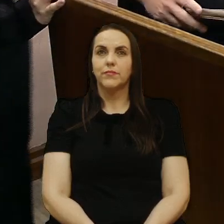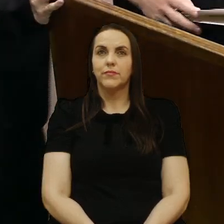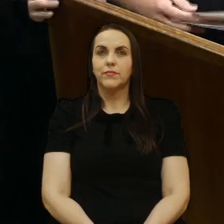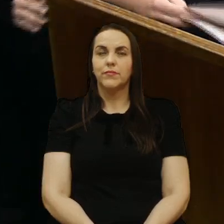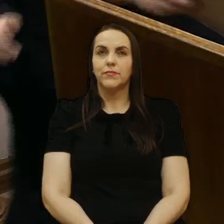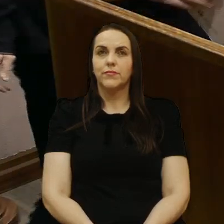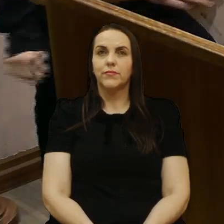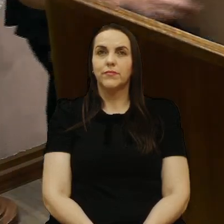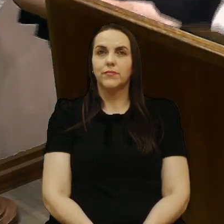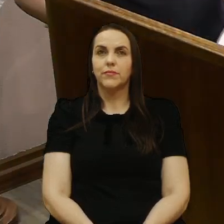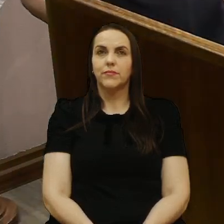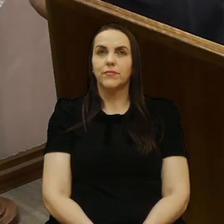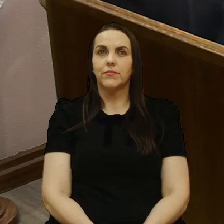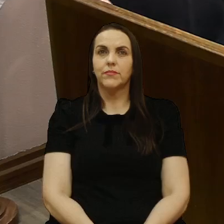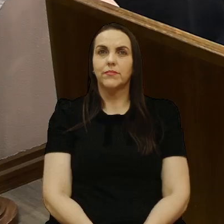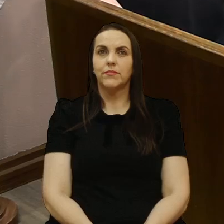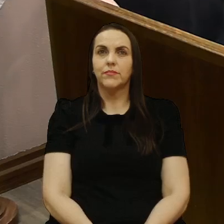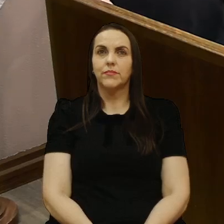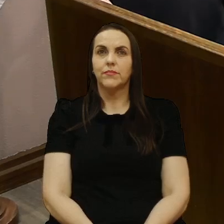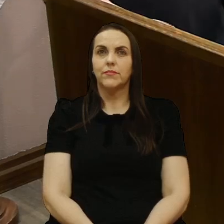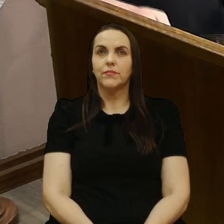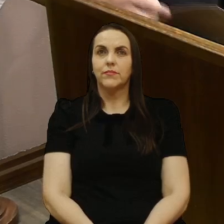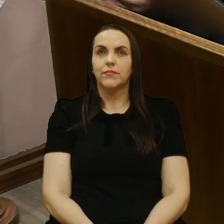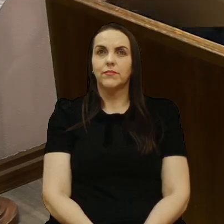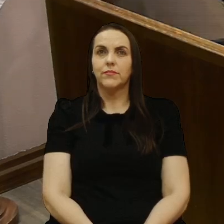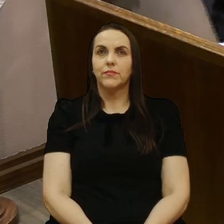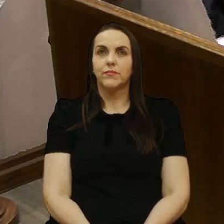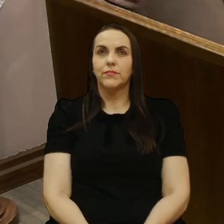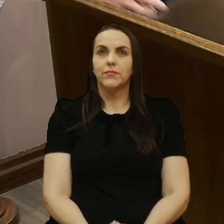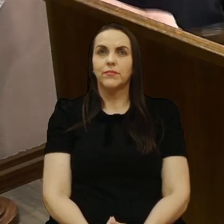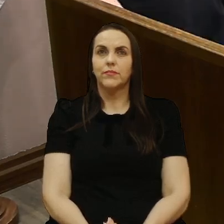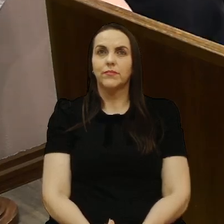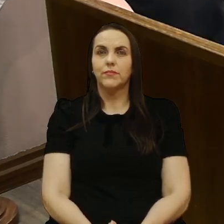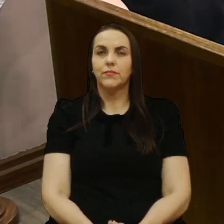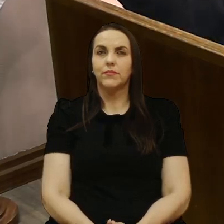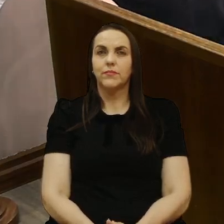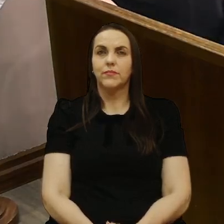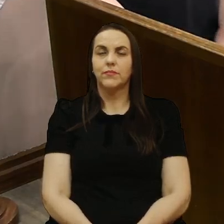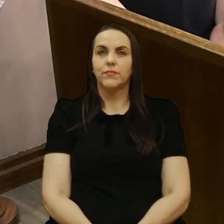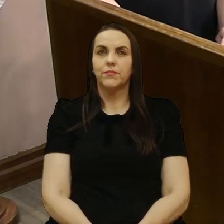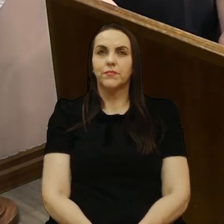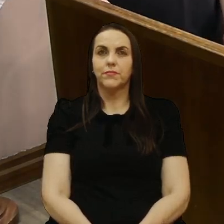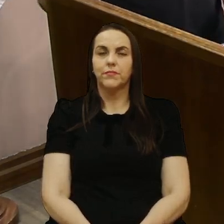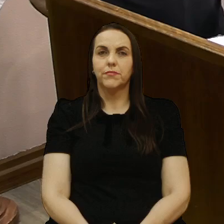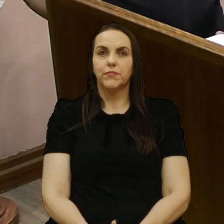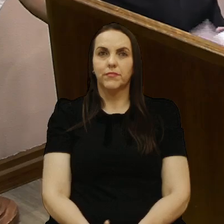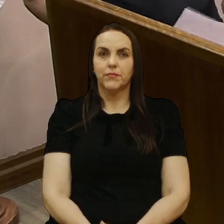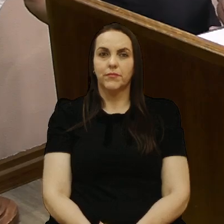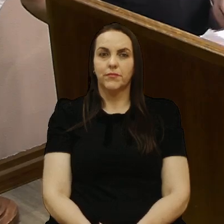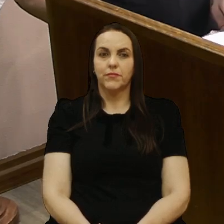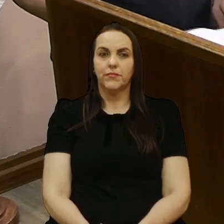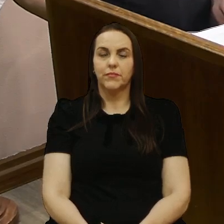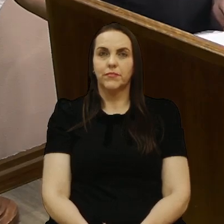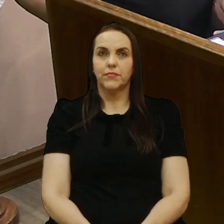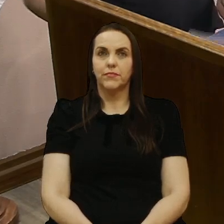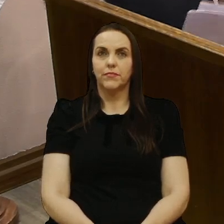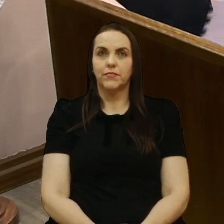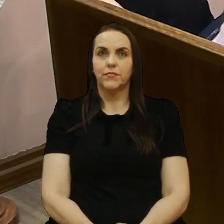No tablet, não tem tablet aí? Tem um tablet aqui. Ah, tá aqui. Aparece? Tá. Então tá. Beleza. Então tá. Aqui